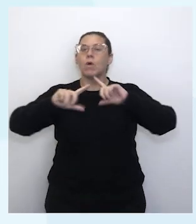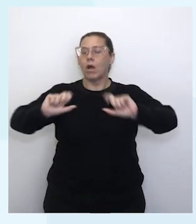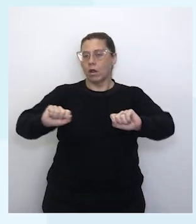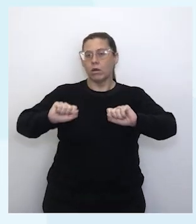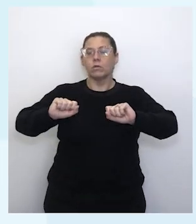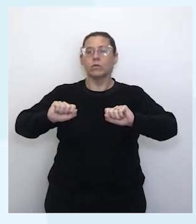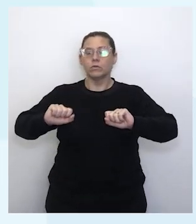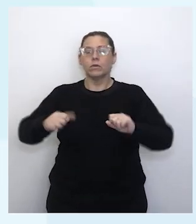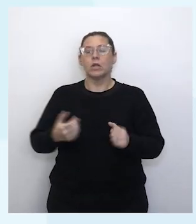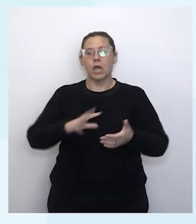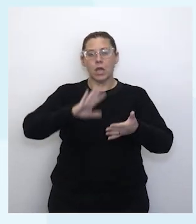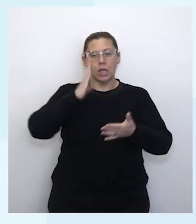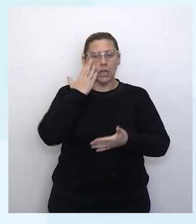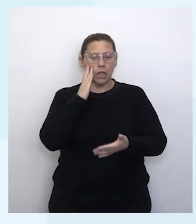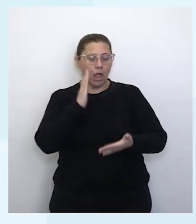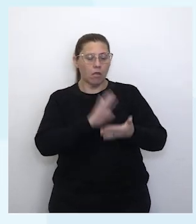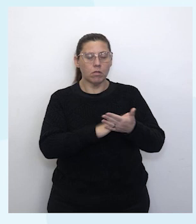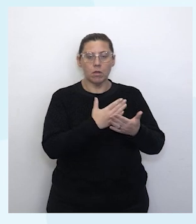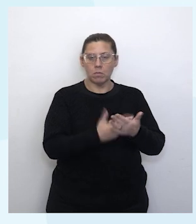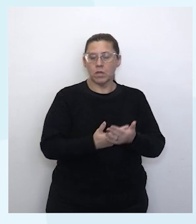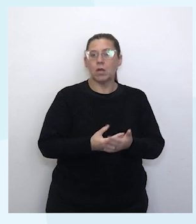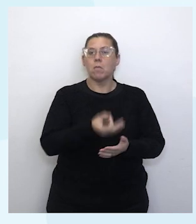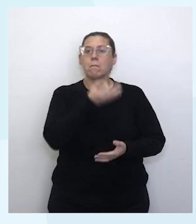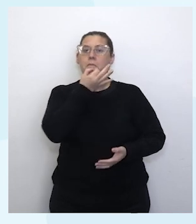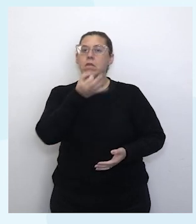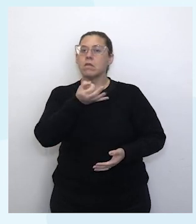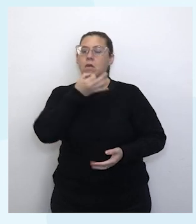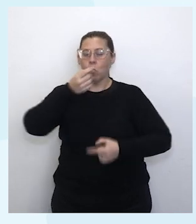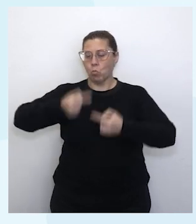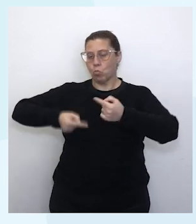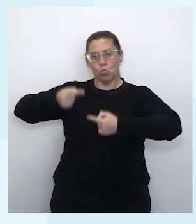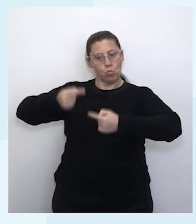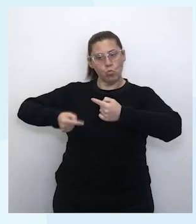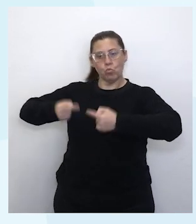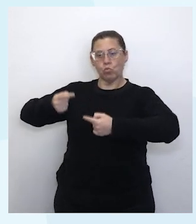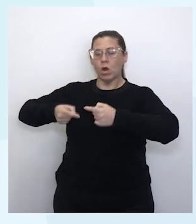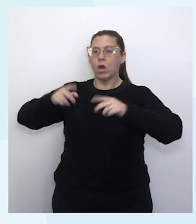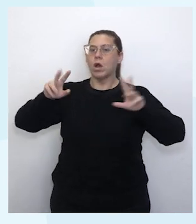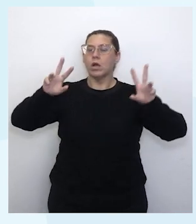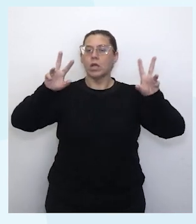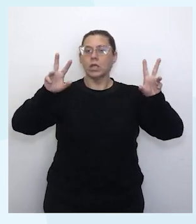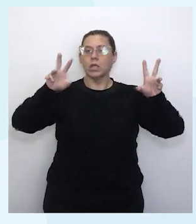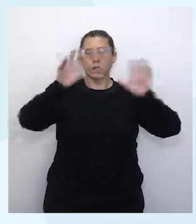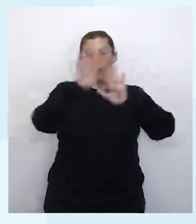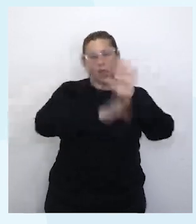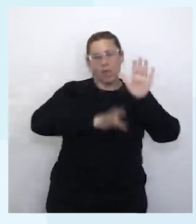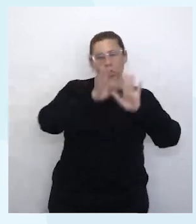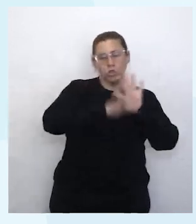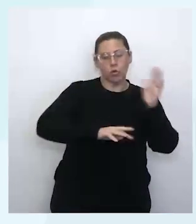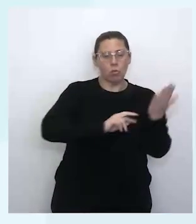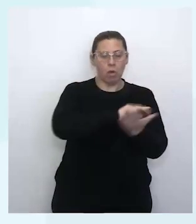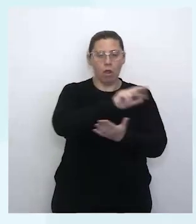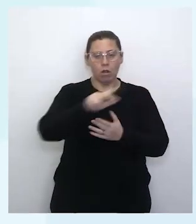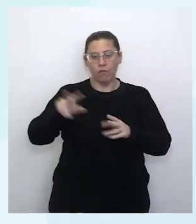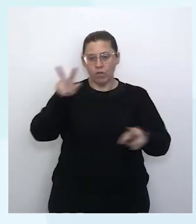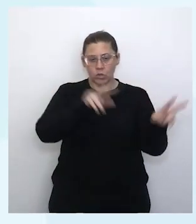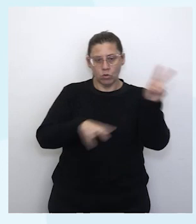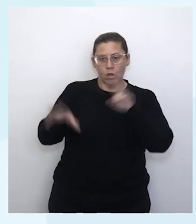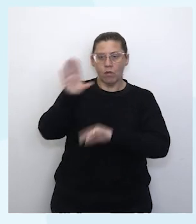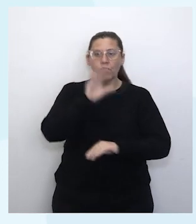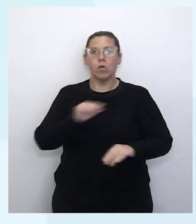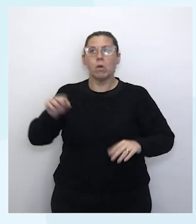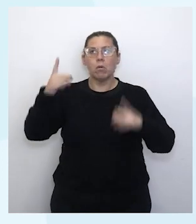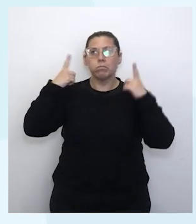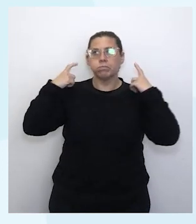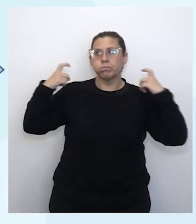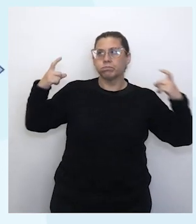para interpretar e produzir criticamente discursos em textos de diversas semioses, visuais, verbais, sonoras